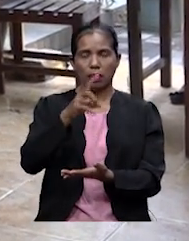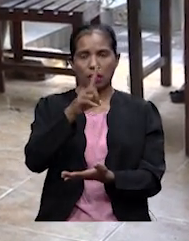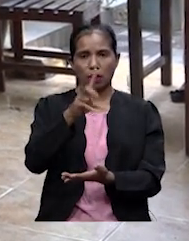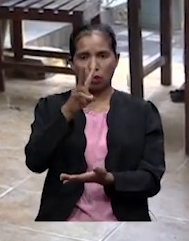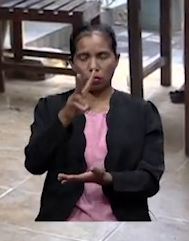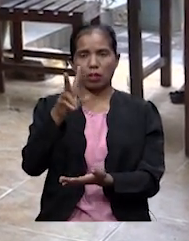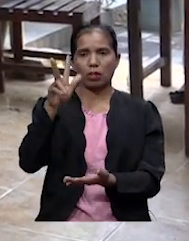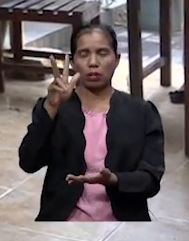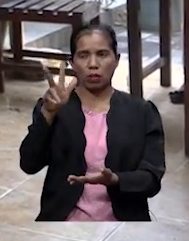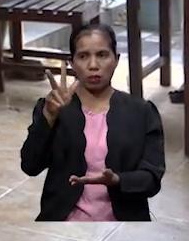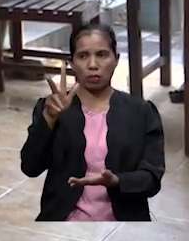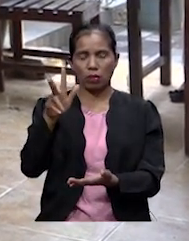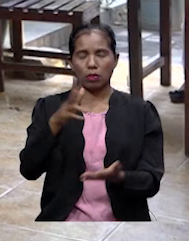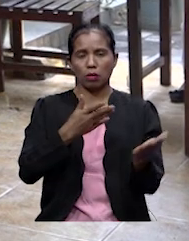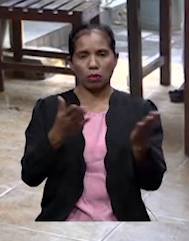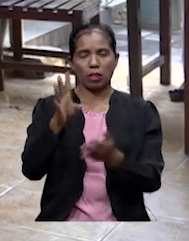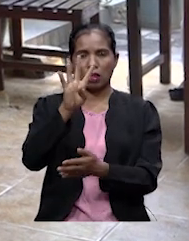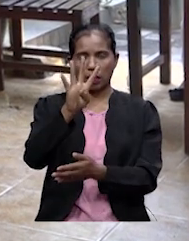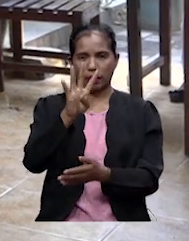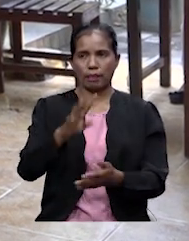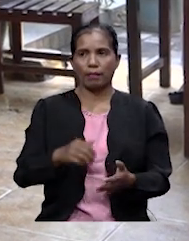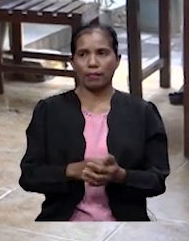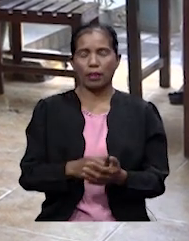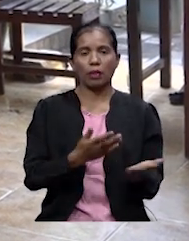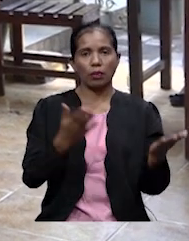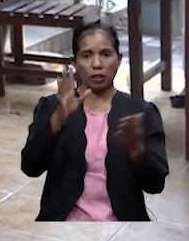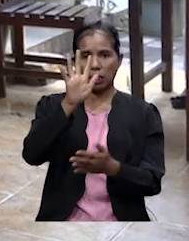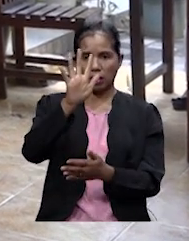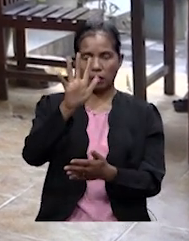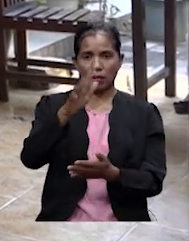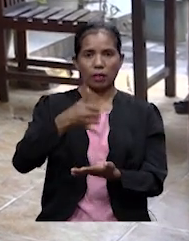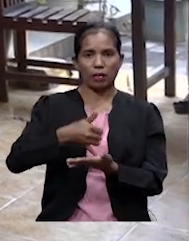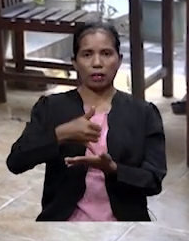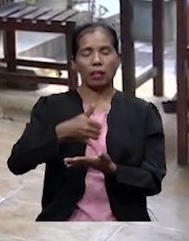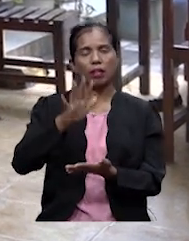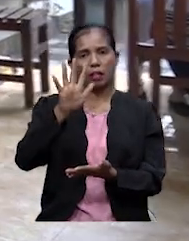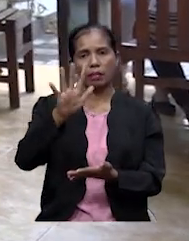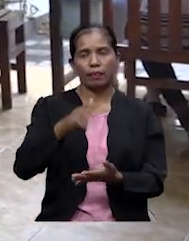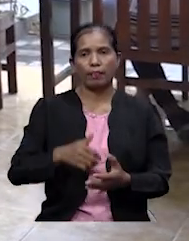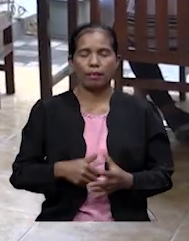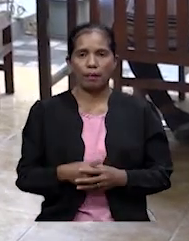lori tolu lori hat lima lima ne